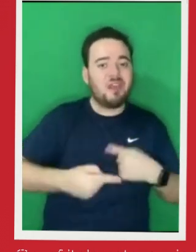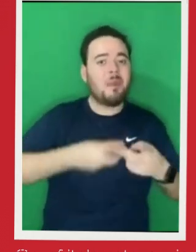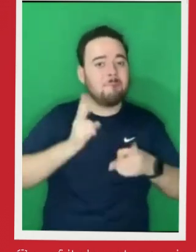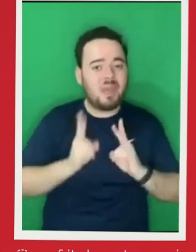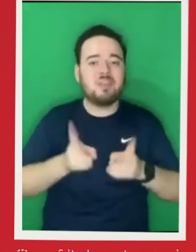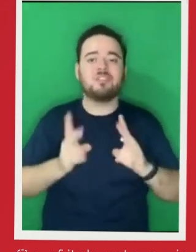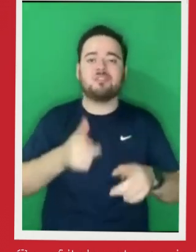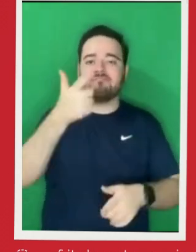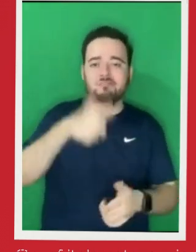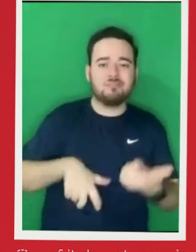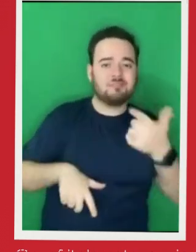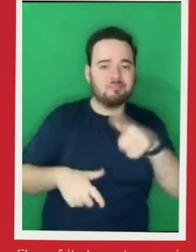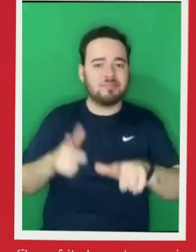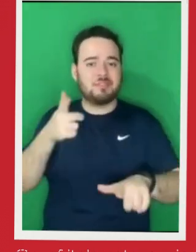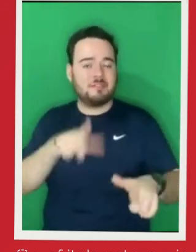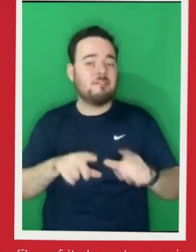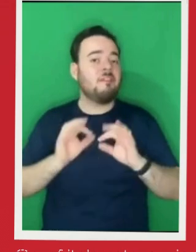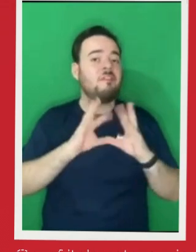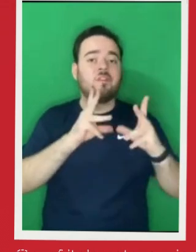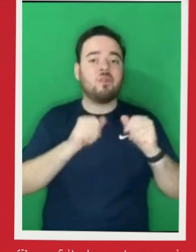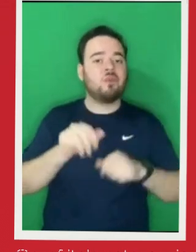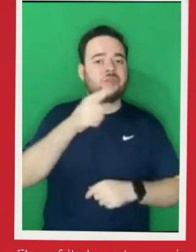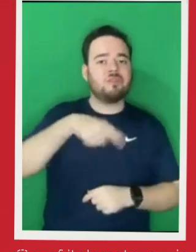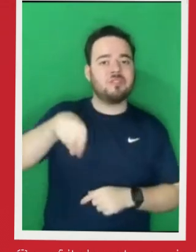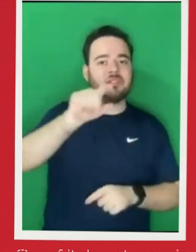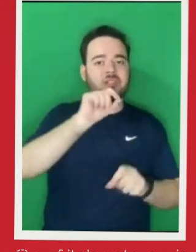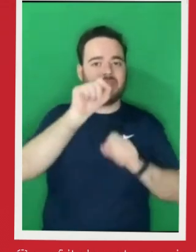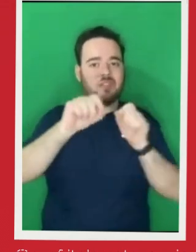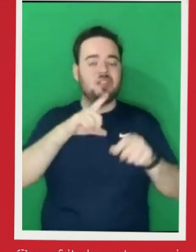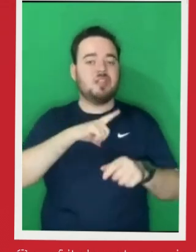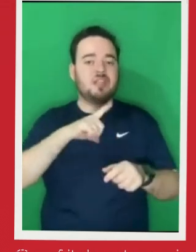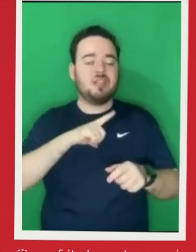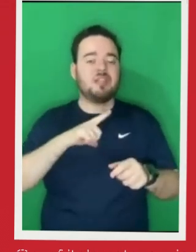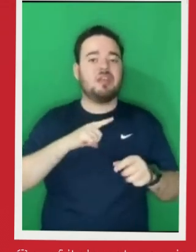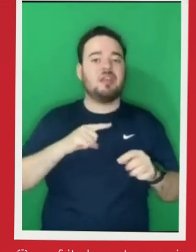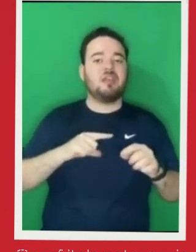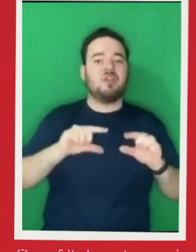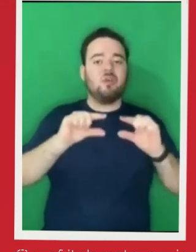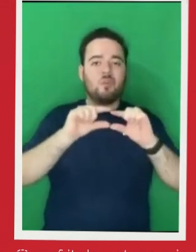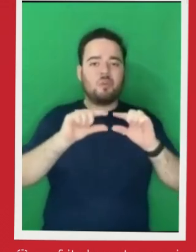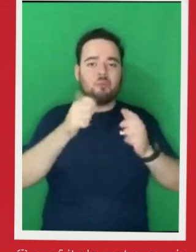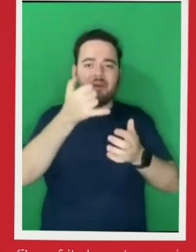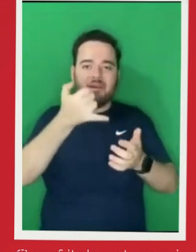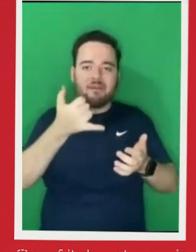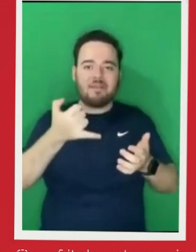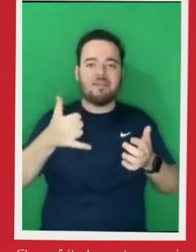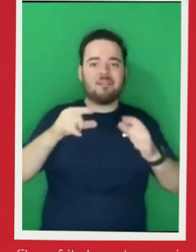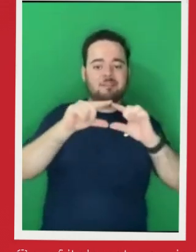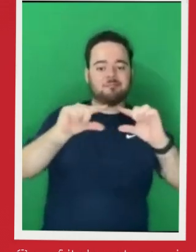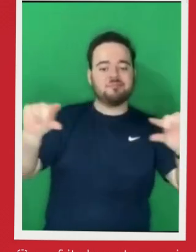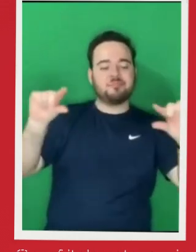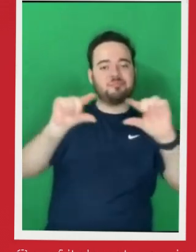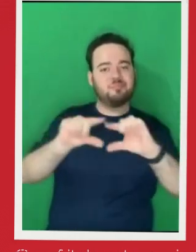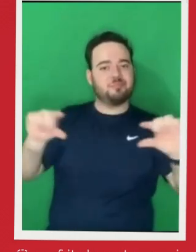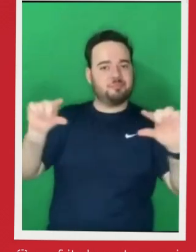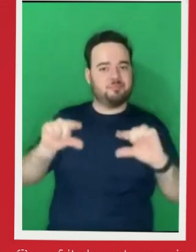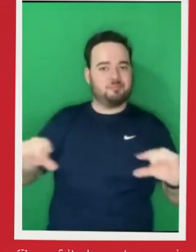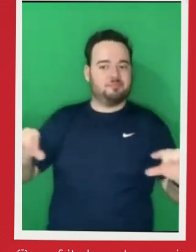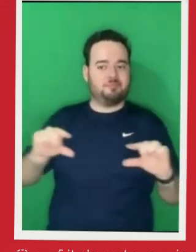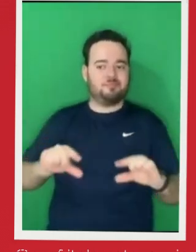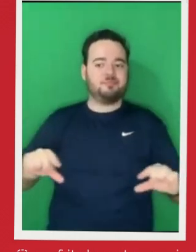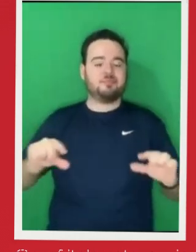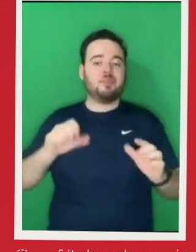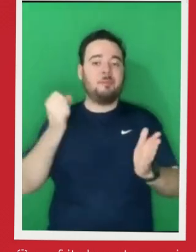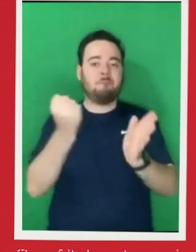me recomendo que você faça é que todas vocês tenham um marca-texto. Tá vendo que aqui tá marcadinho?